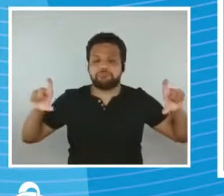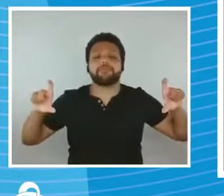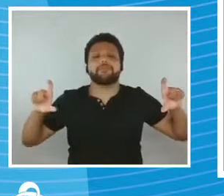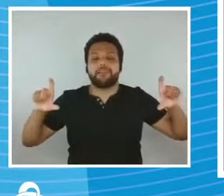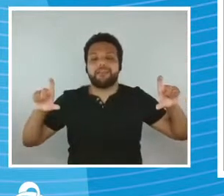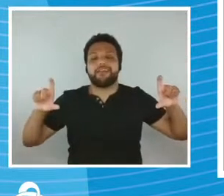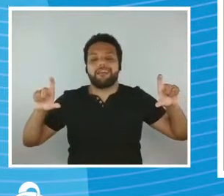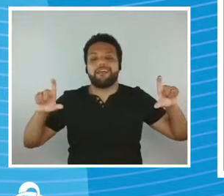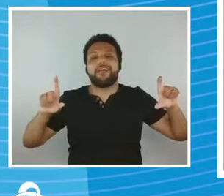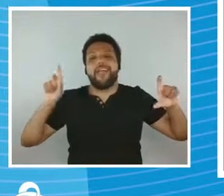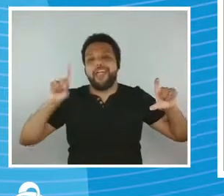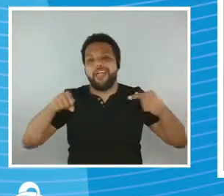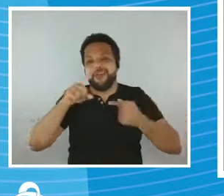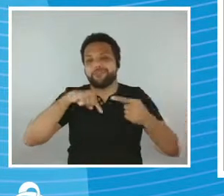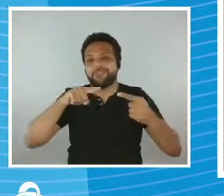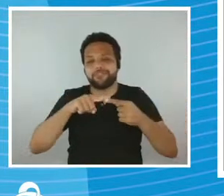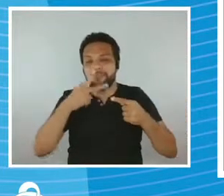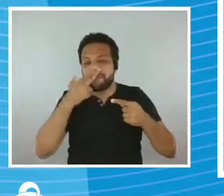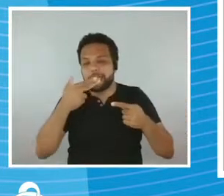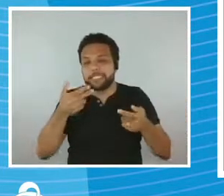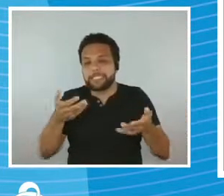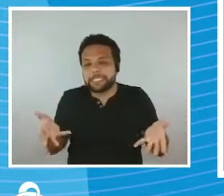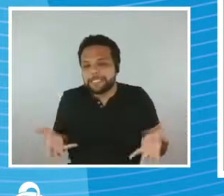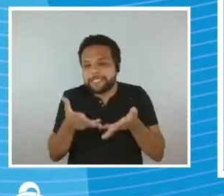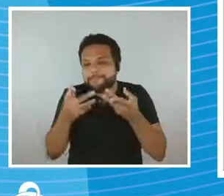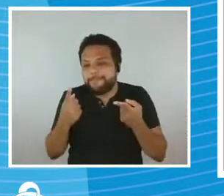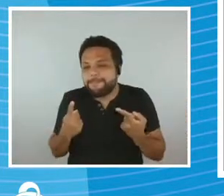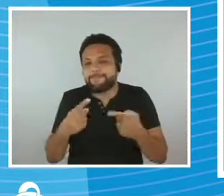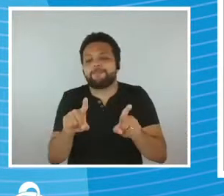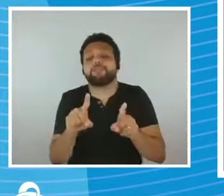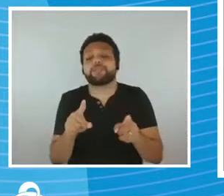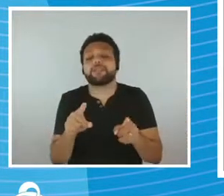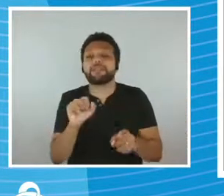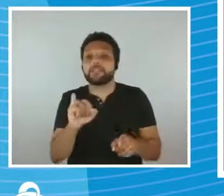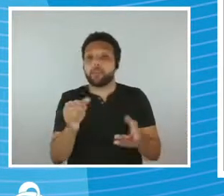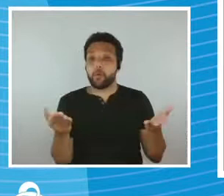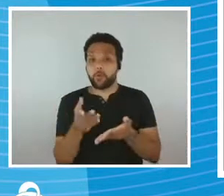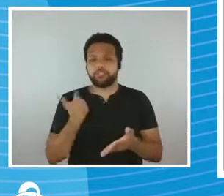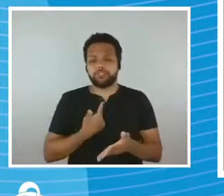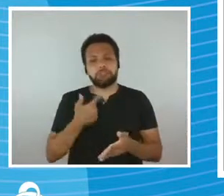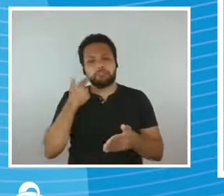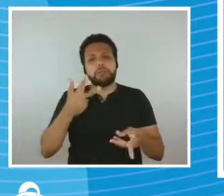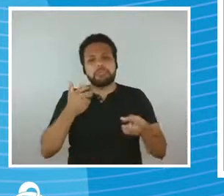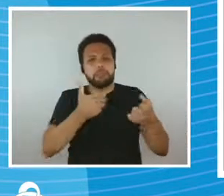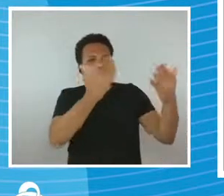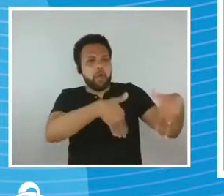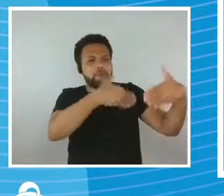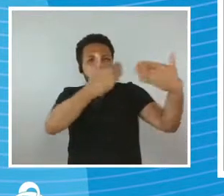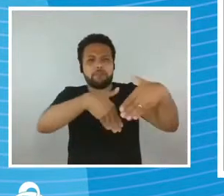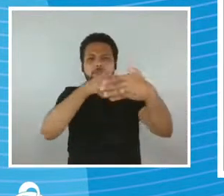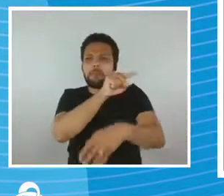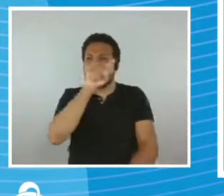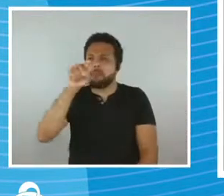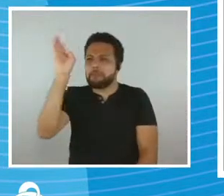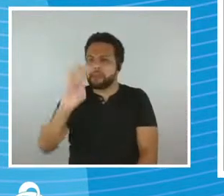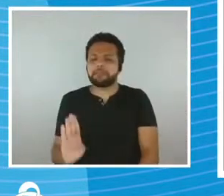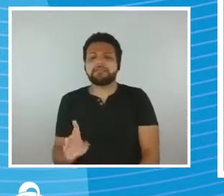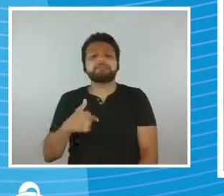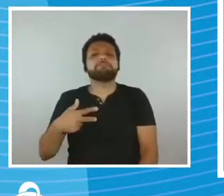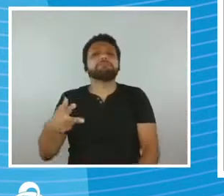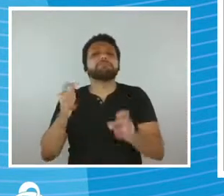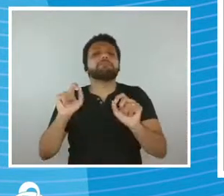que, quando a gente olha para as avaliações como elas são postas hoje, né, o que a gente tem é uma visão da matemática que os